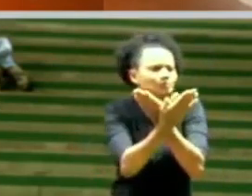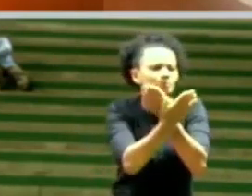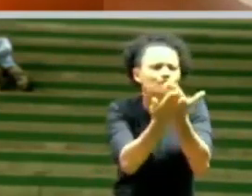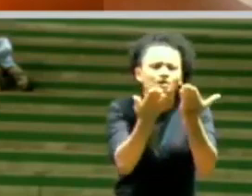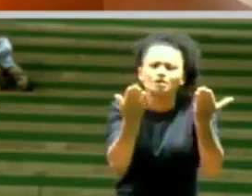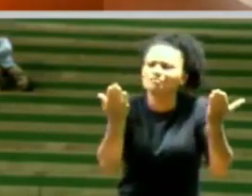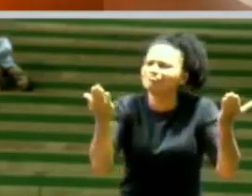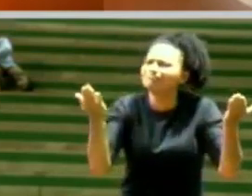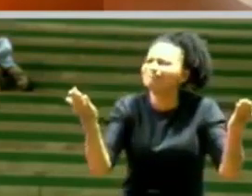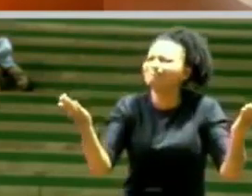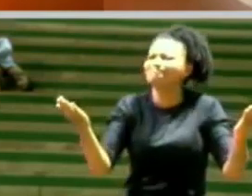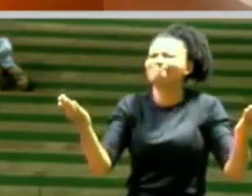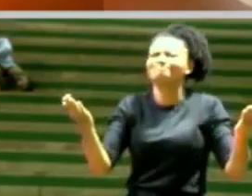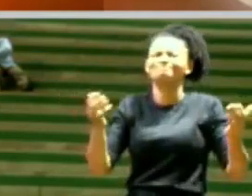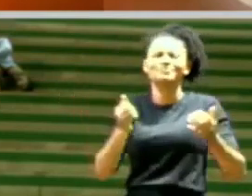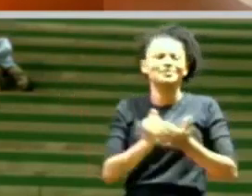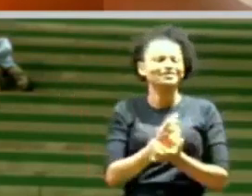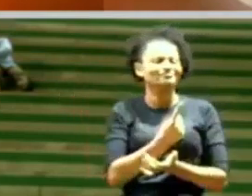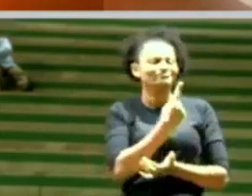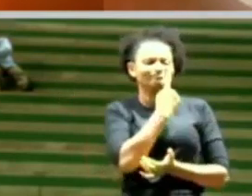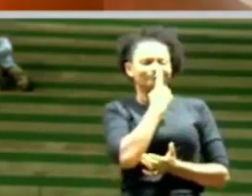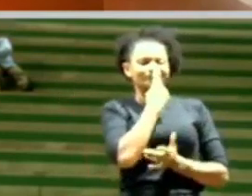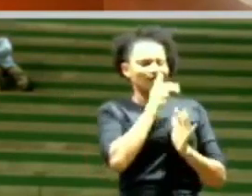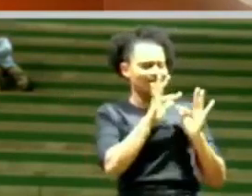de maneira familiar.